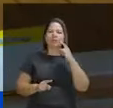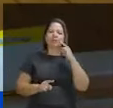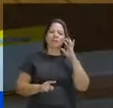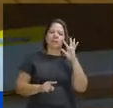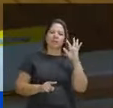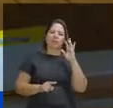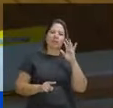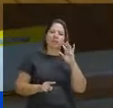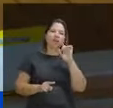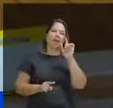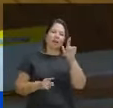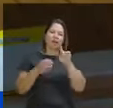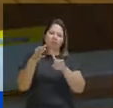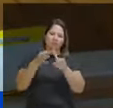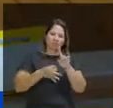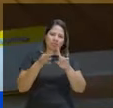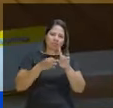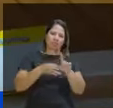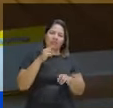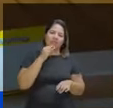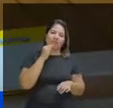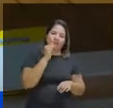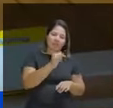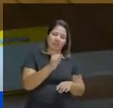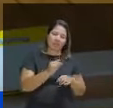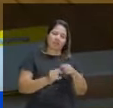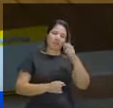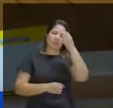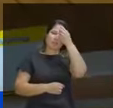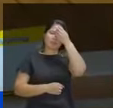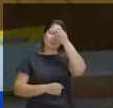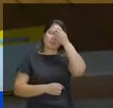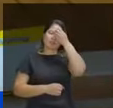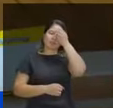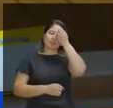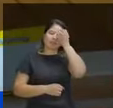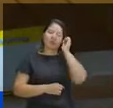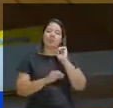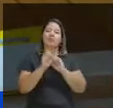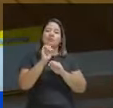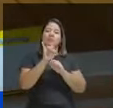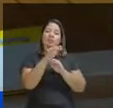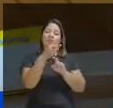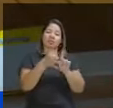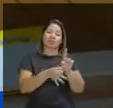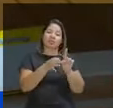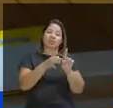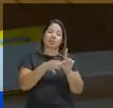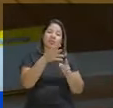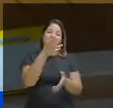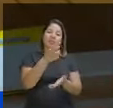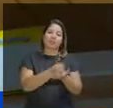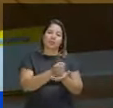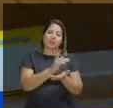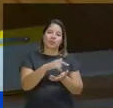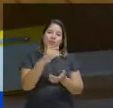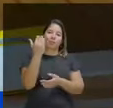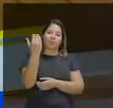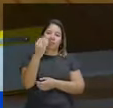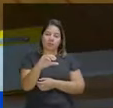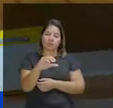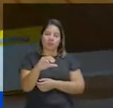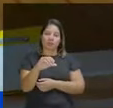ao comunicado ao Tribunal de Justiça, porque eu penso que, se o tribunal já baixou edital, publicou edital, enfim, já está em